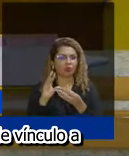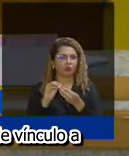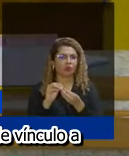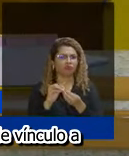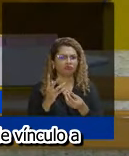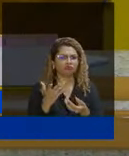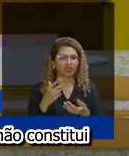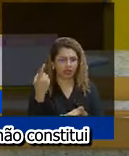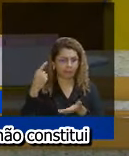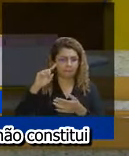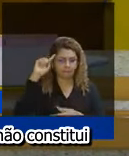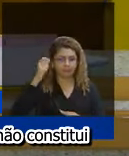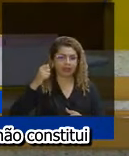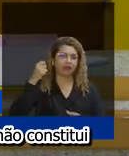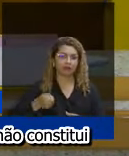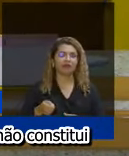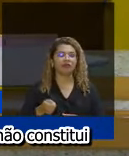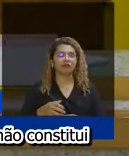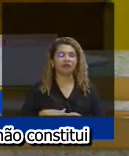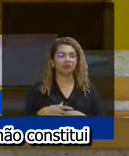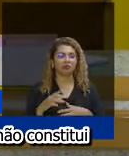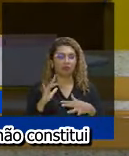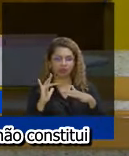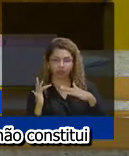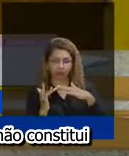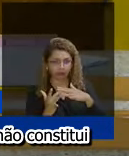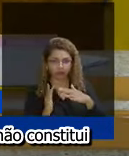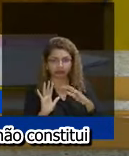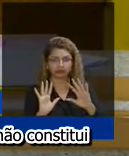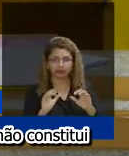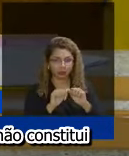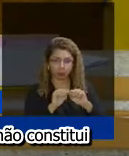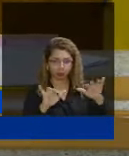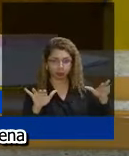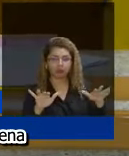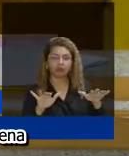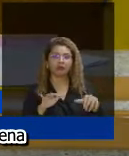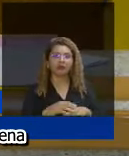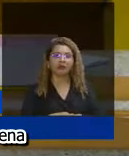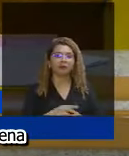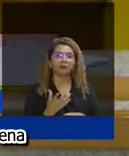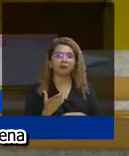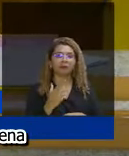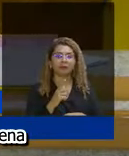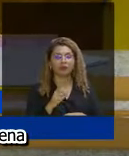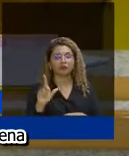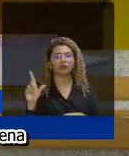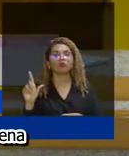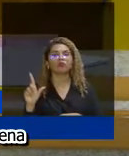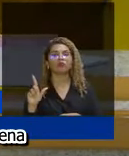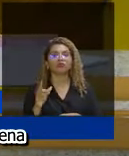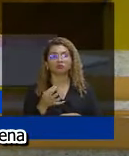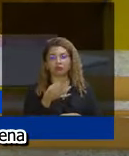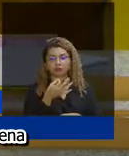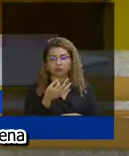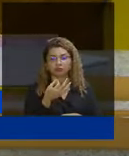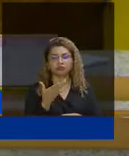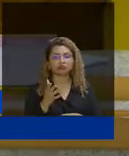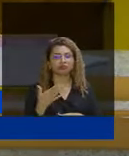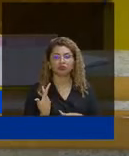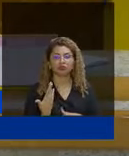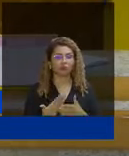de vínculo a partir de publicação em redes sociais, sobretudo porque não constitui aval para qualquer irregularidade eleitoral, sob